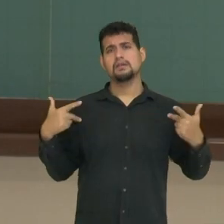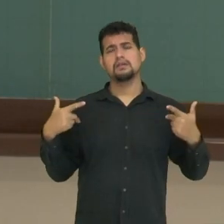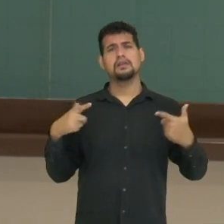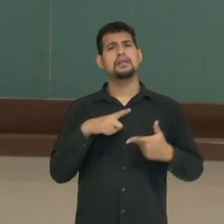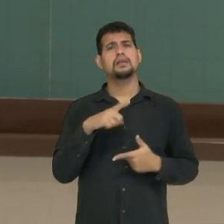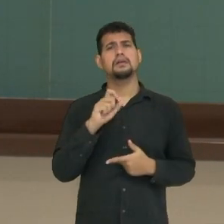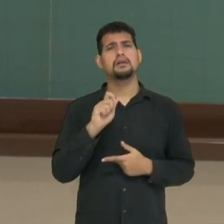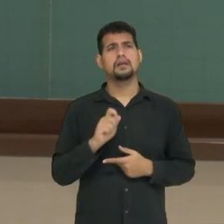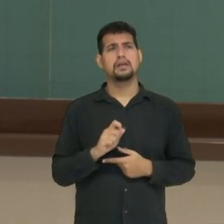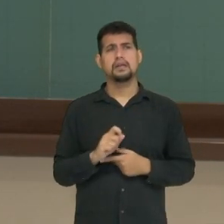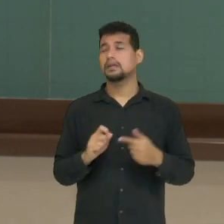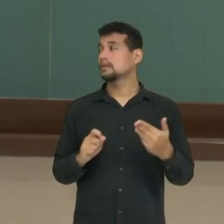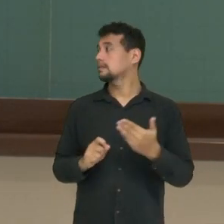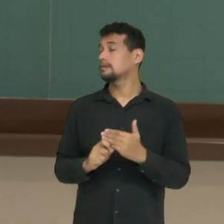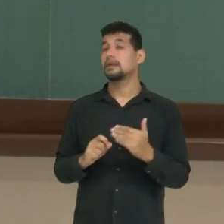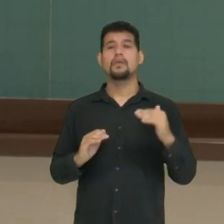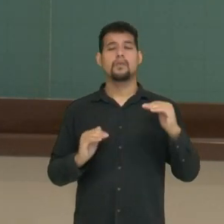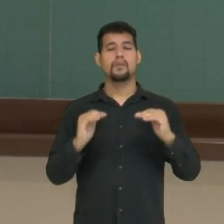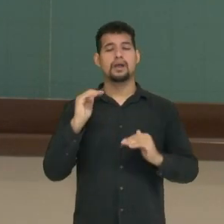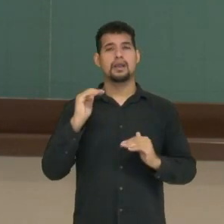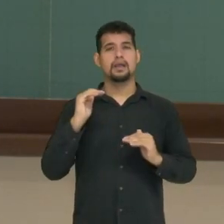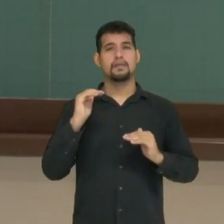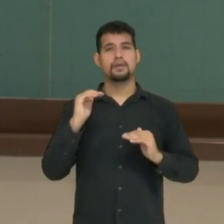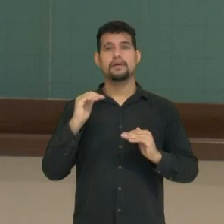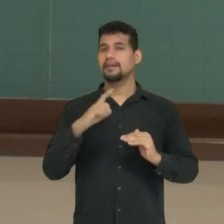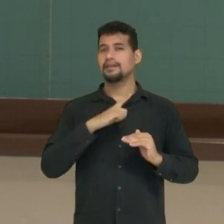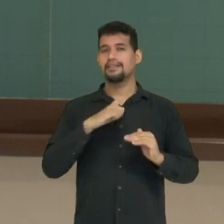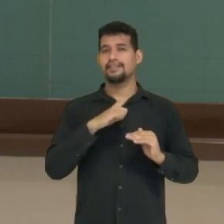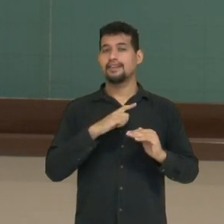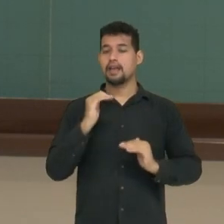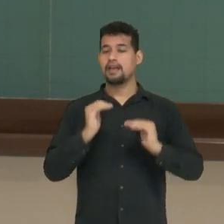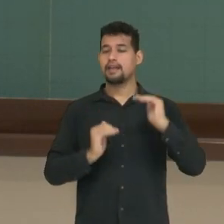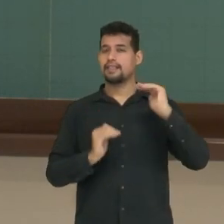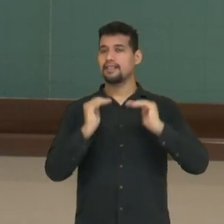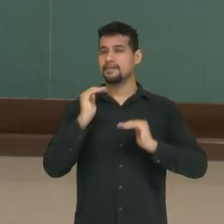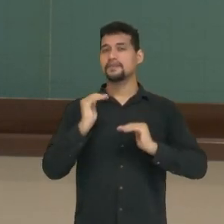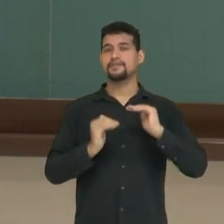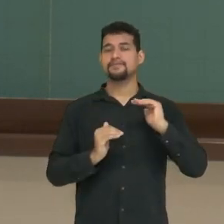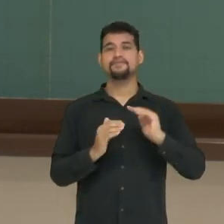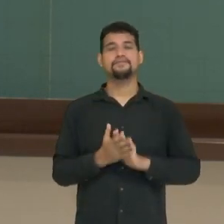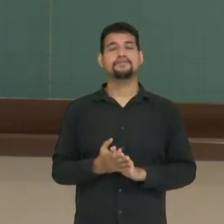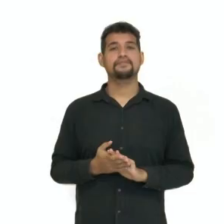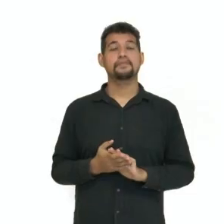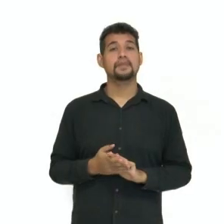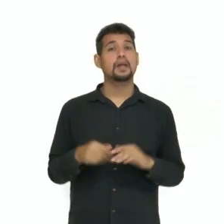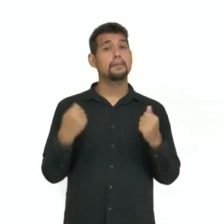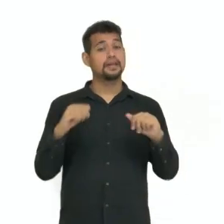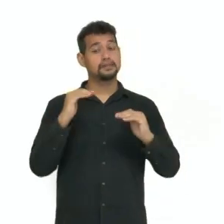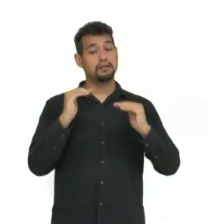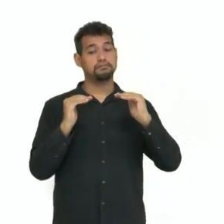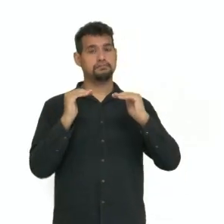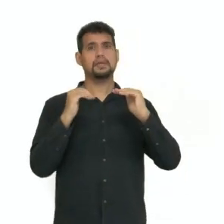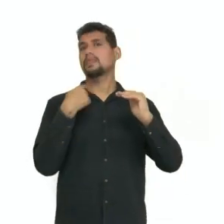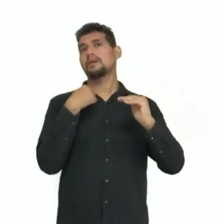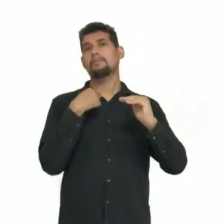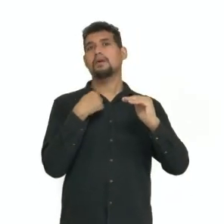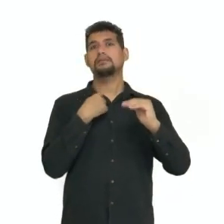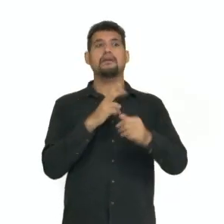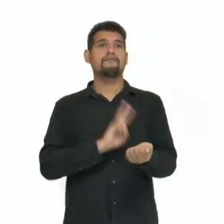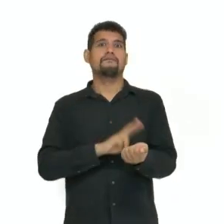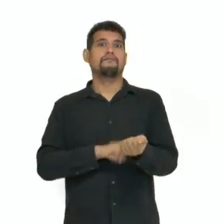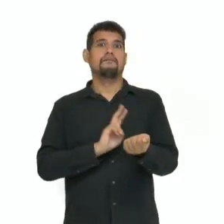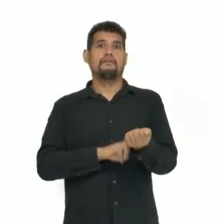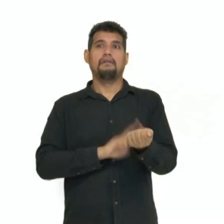está no equilíbrio. Coloquei até a balança ali para te lembrar disso. Não se torne